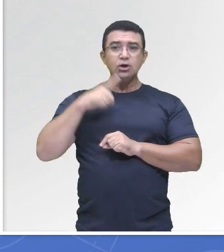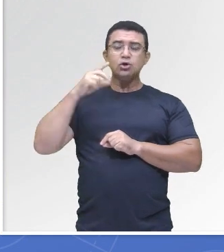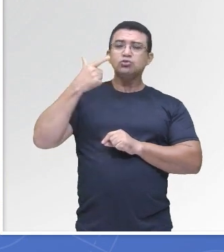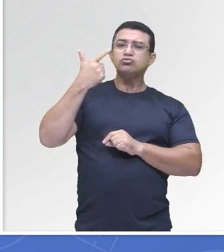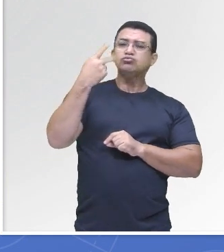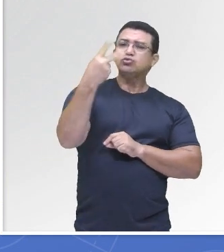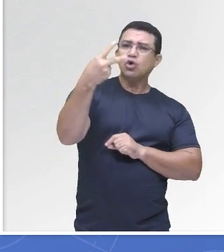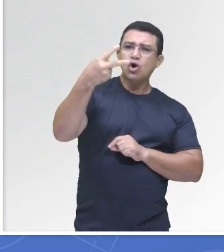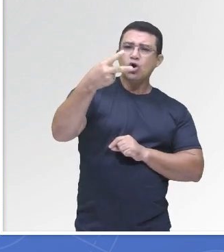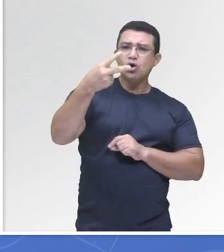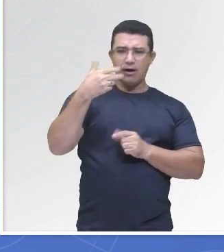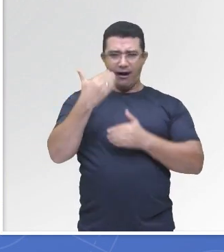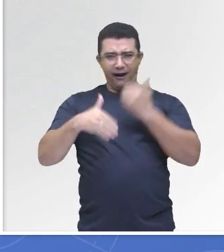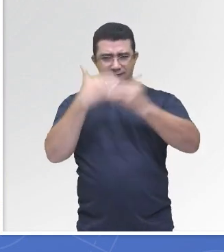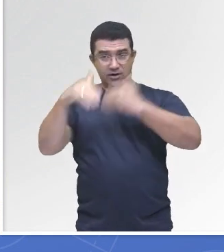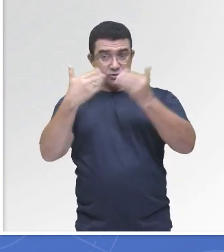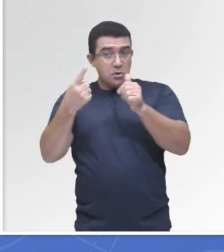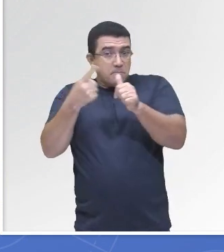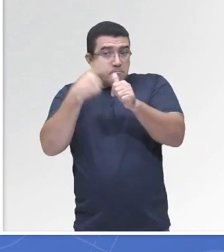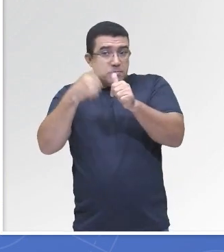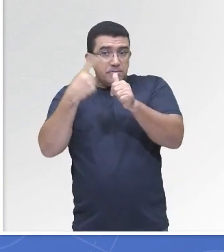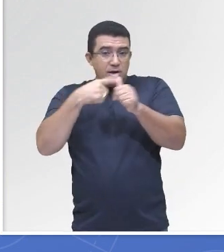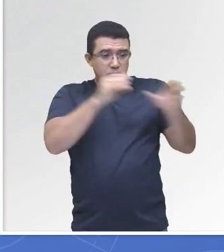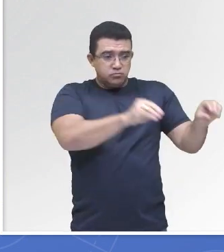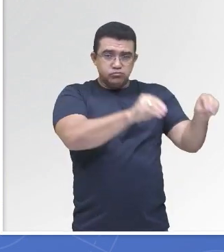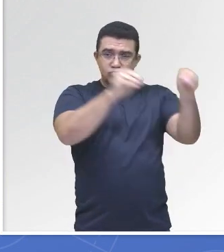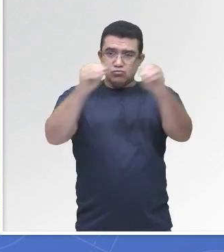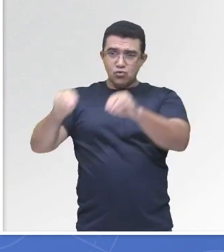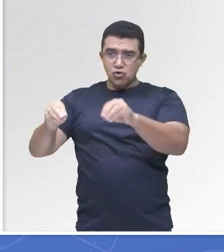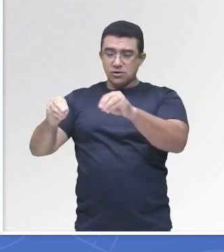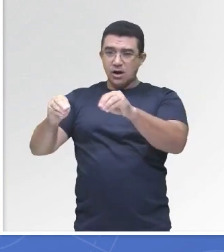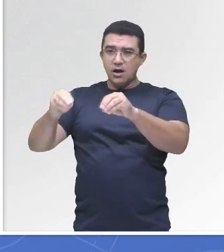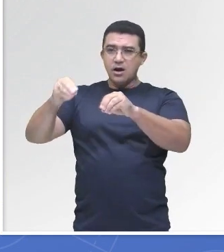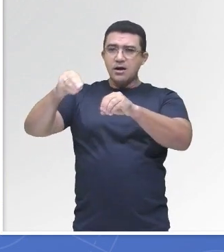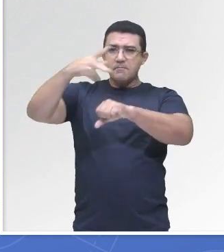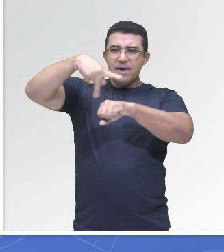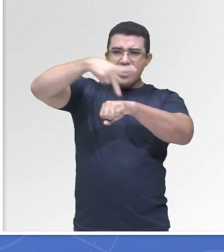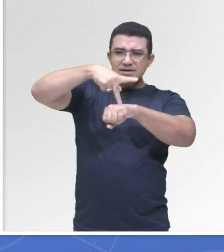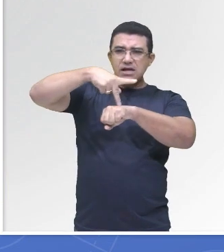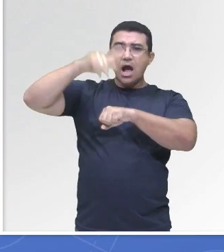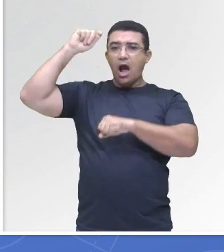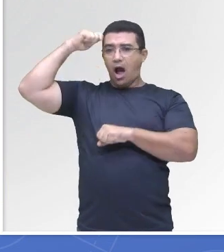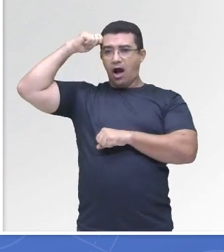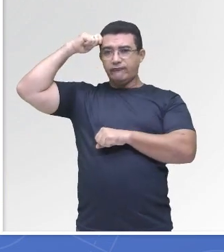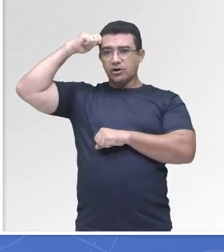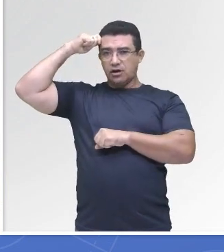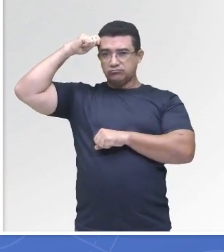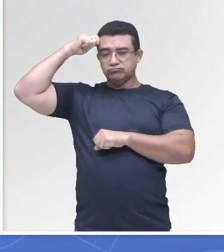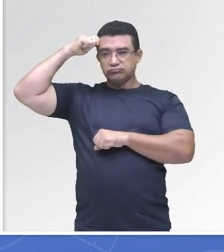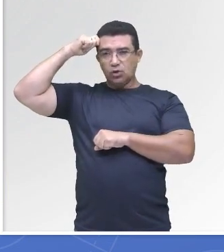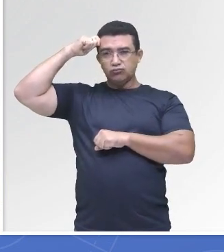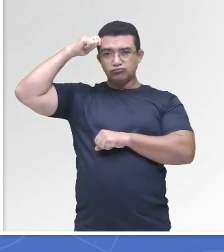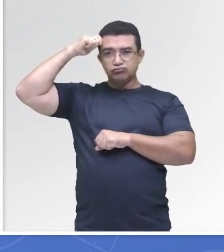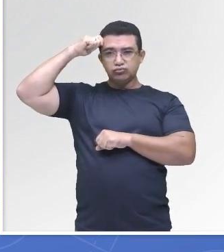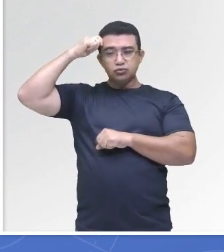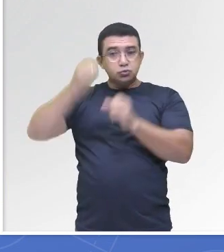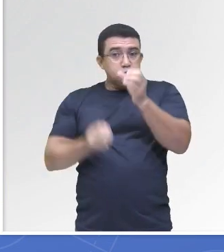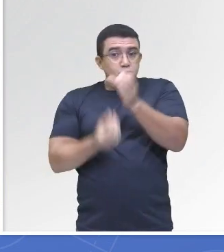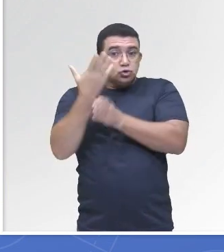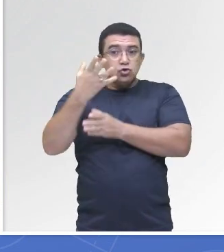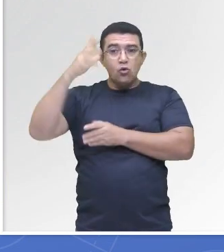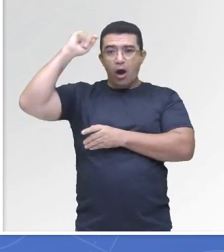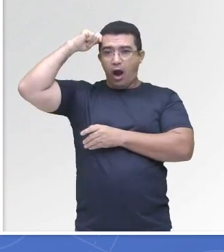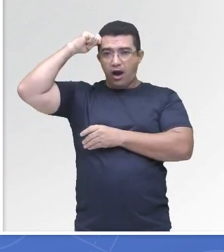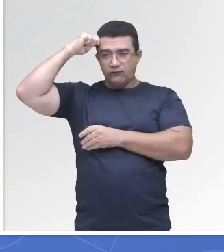Primeiro, ele vai sair da África. Como eu falei para vocês, o homem ele surge lá no continente africano. Então, ele sai